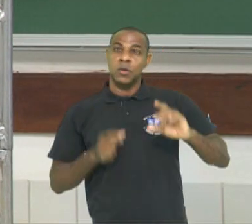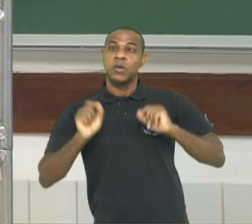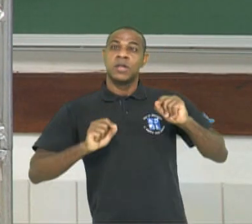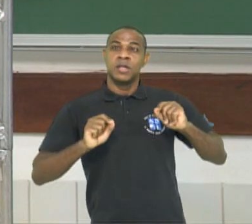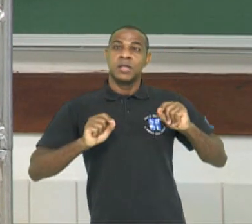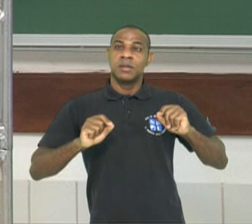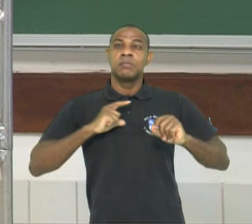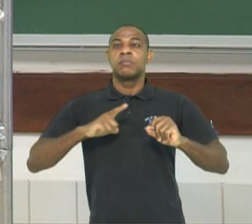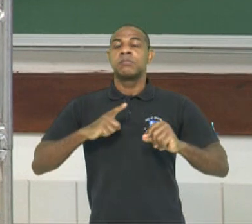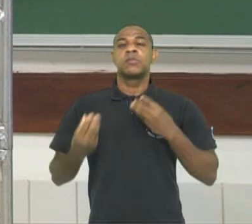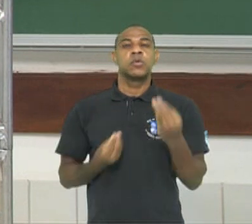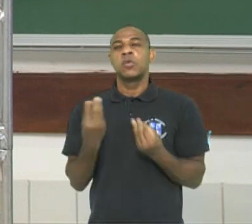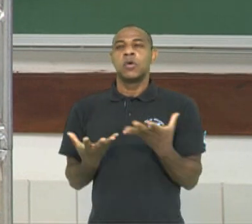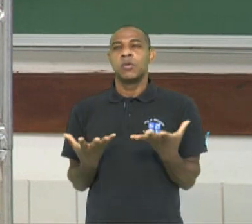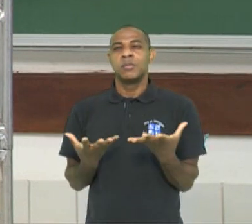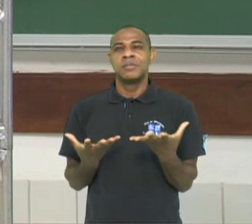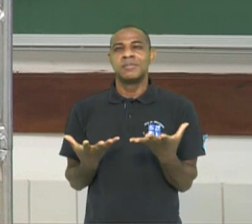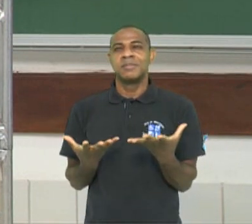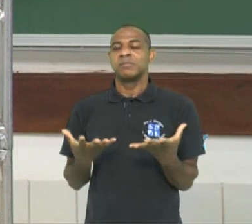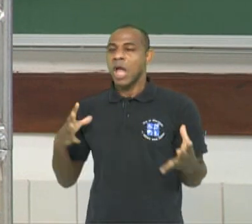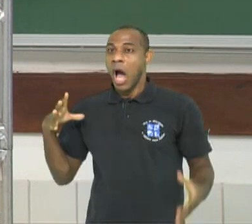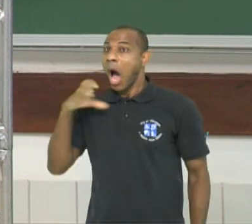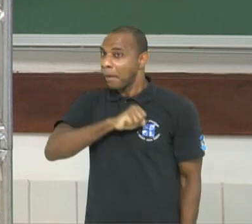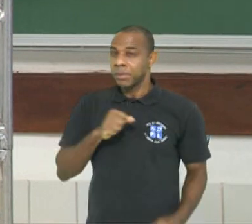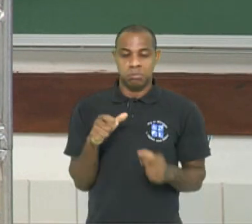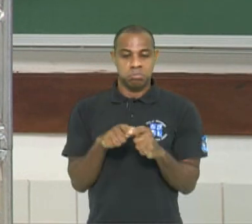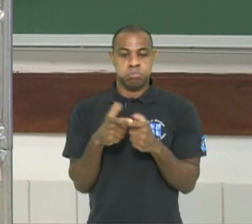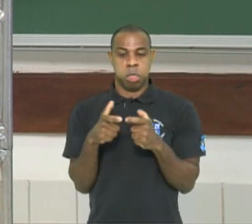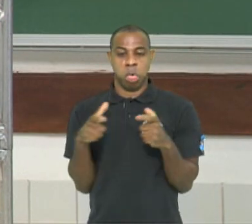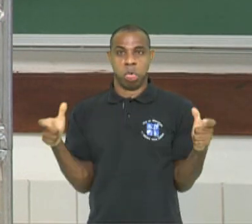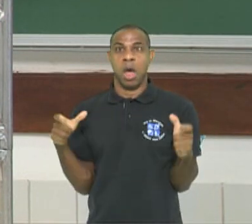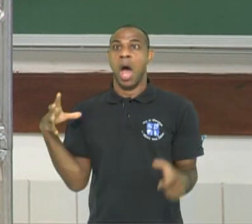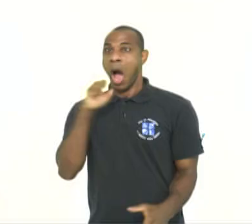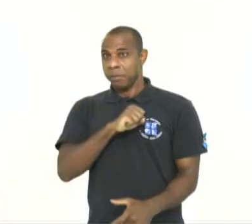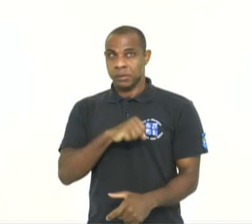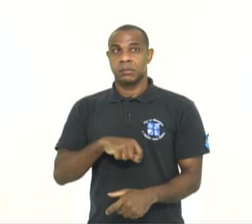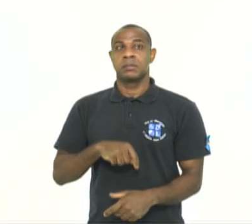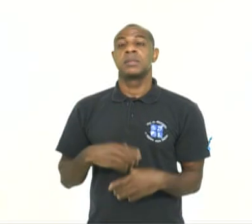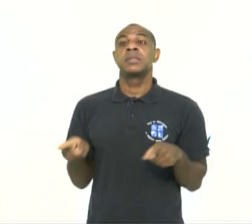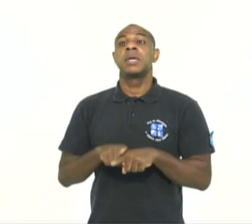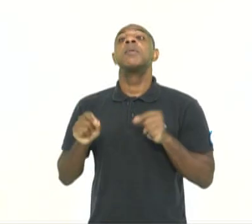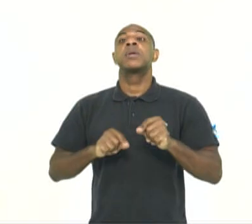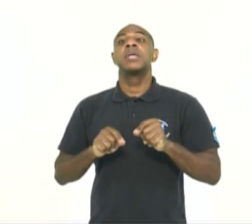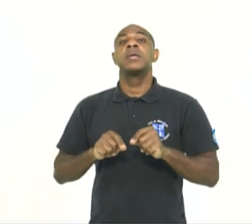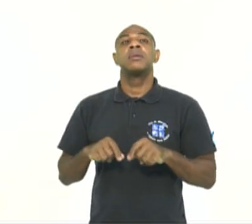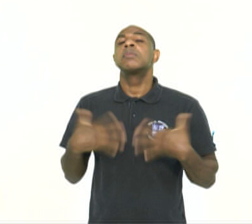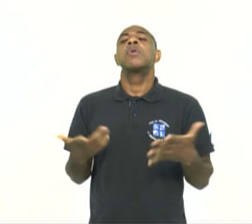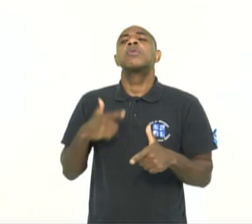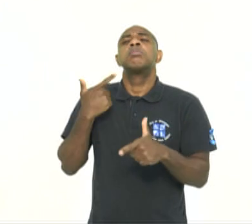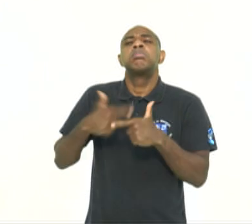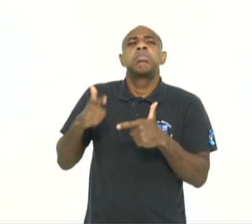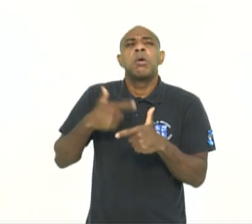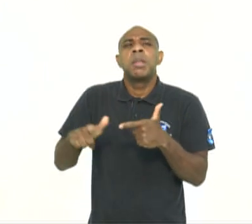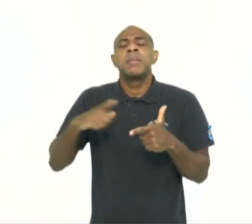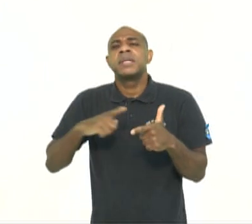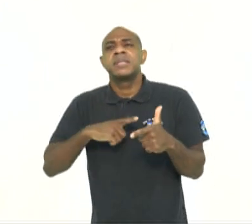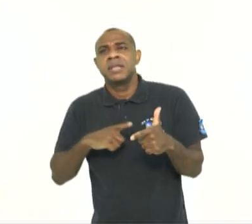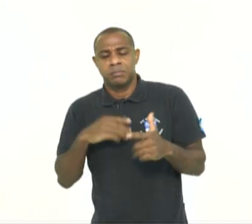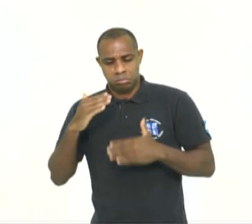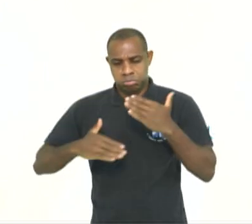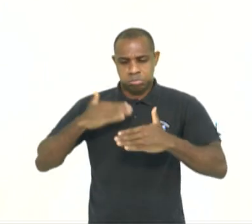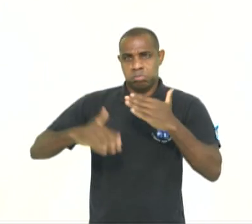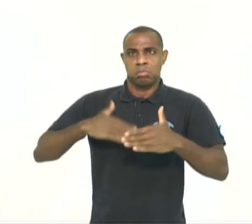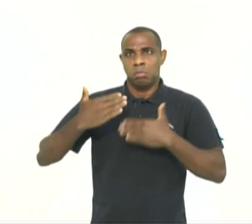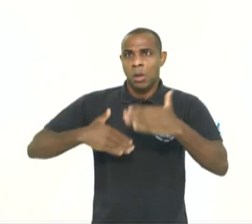ter sido de uma forma muito rápida. E além disso, as consequências desse